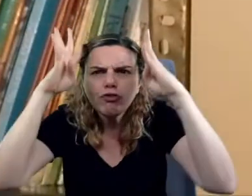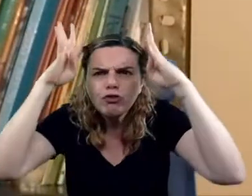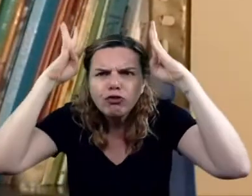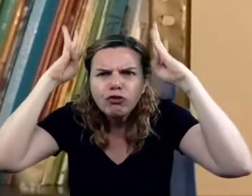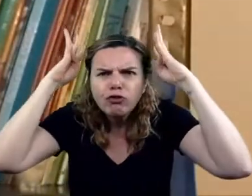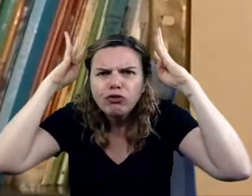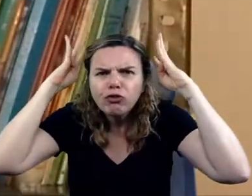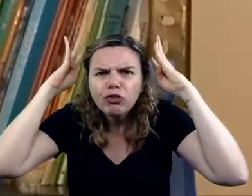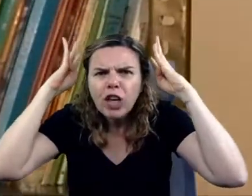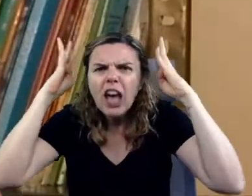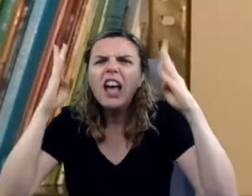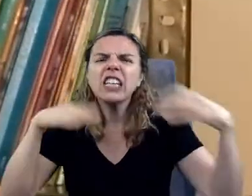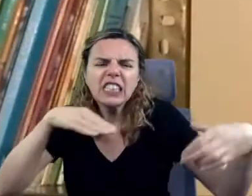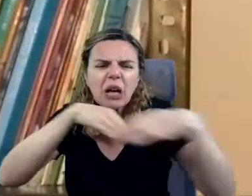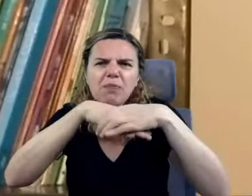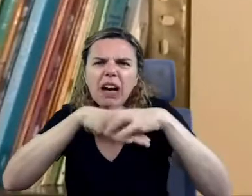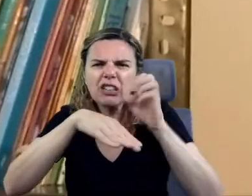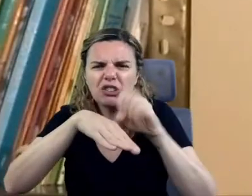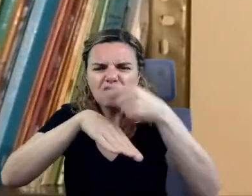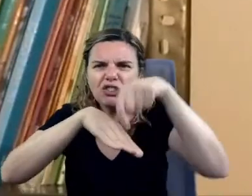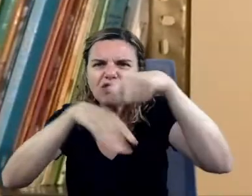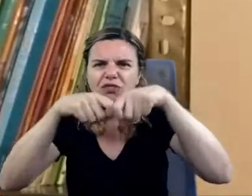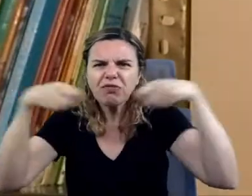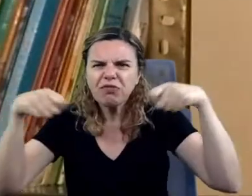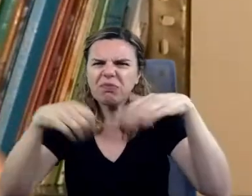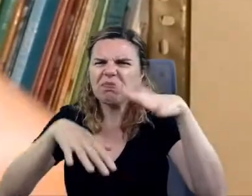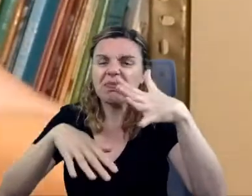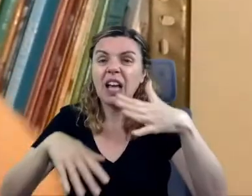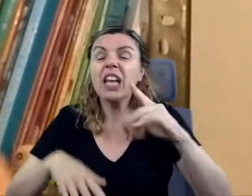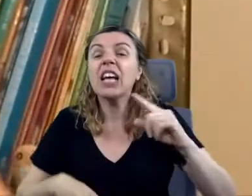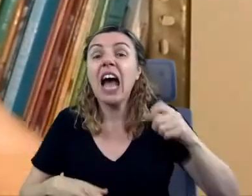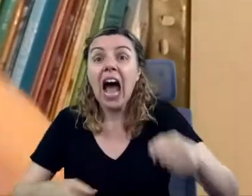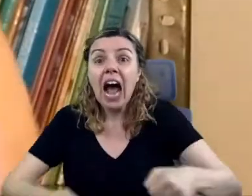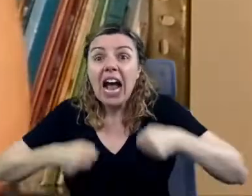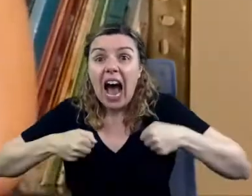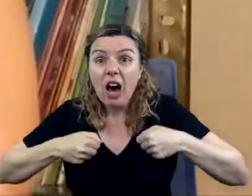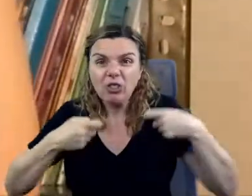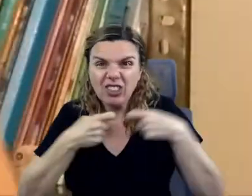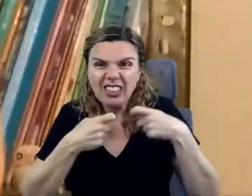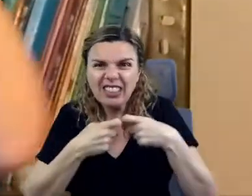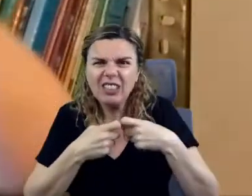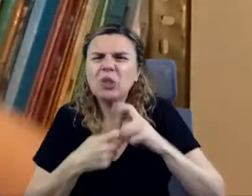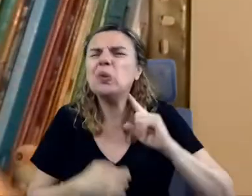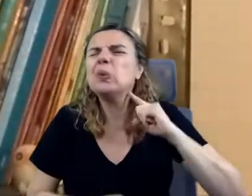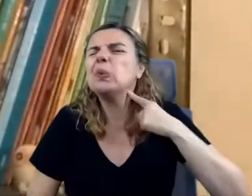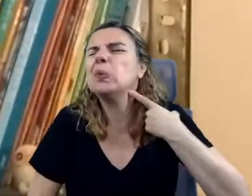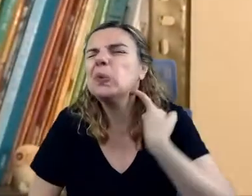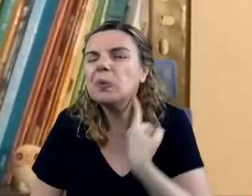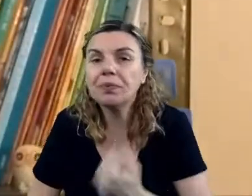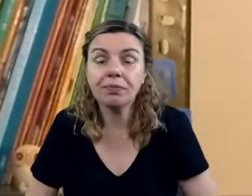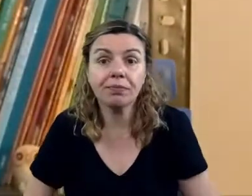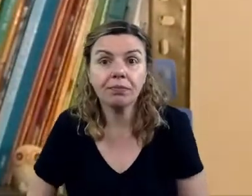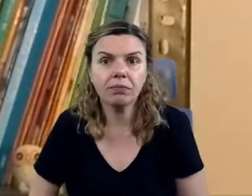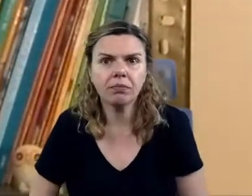cabelo arrepiado, os cordões do sapato desamarrados e a calça jeans mais suja da